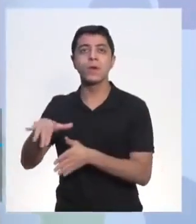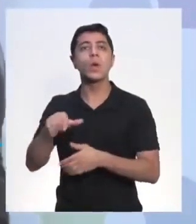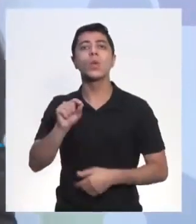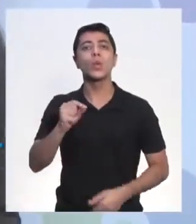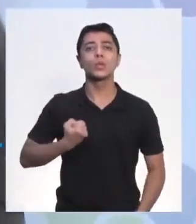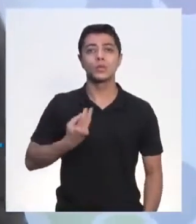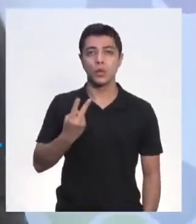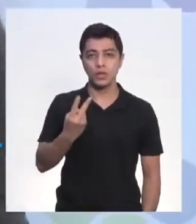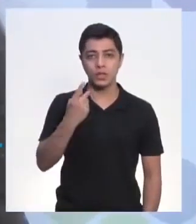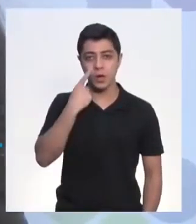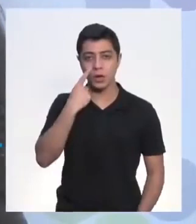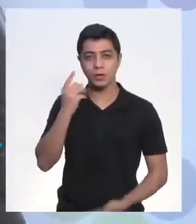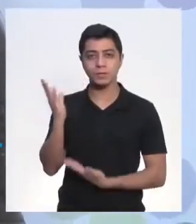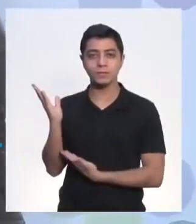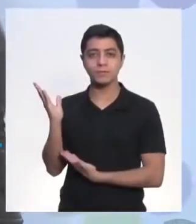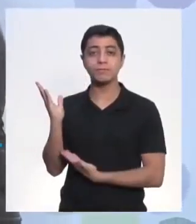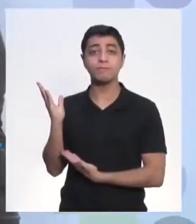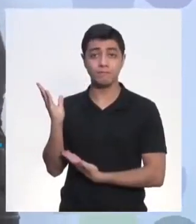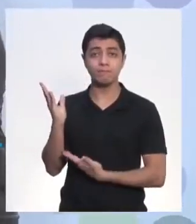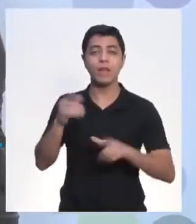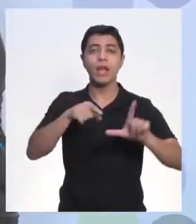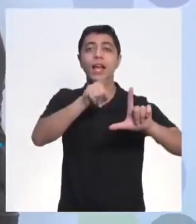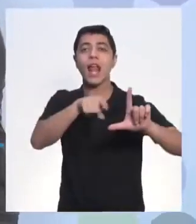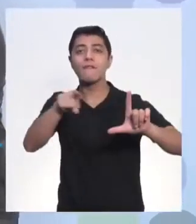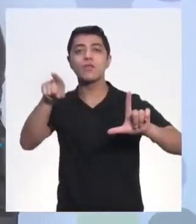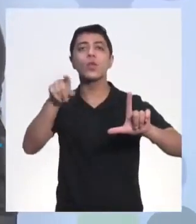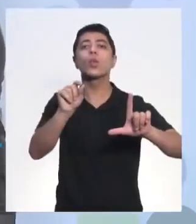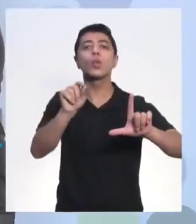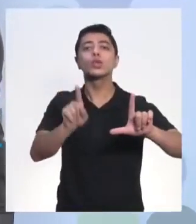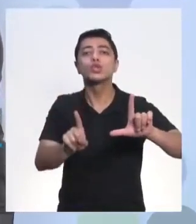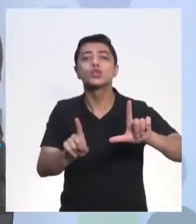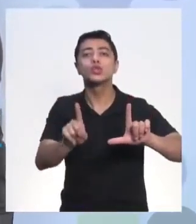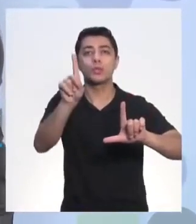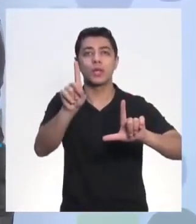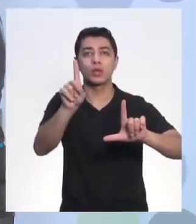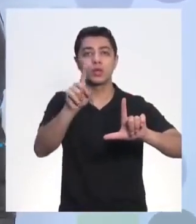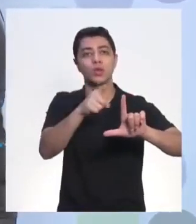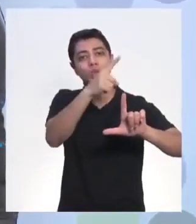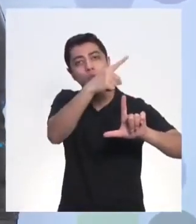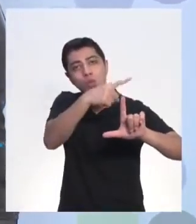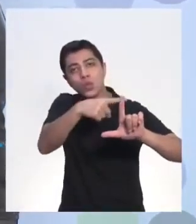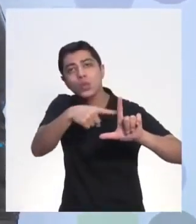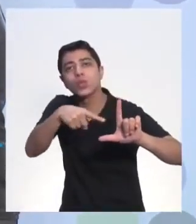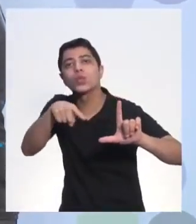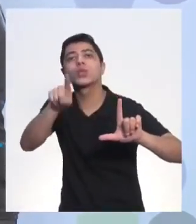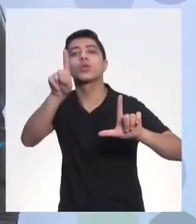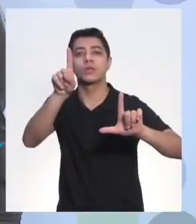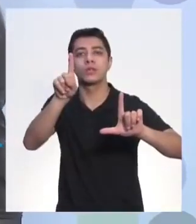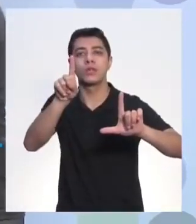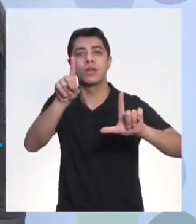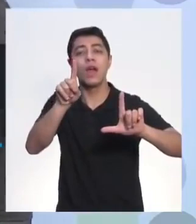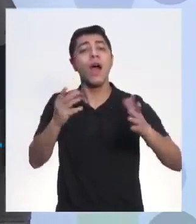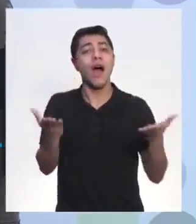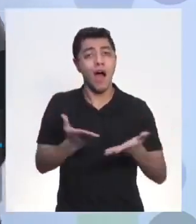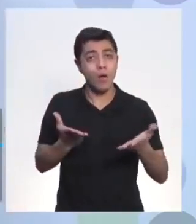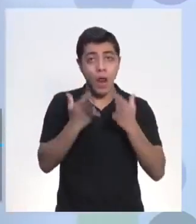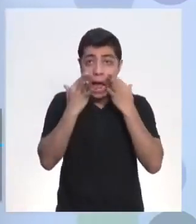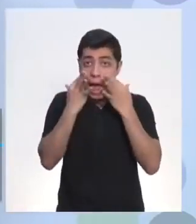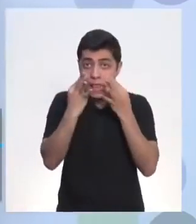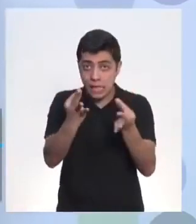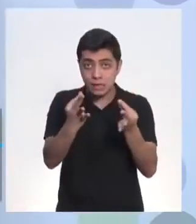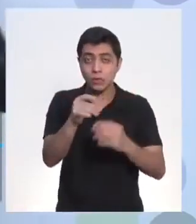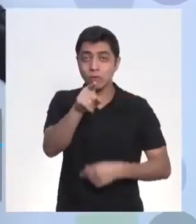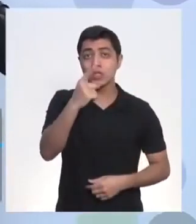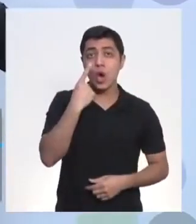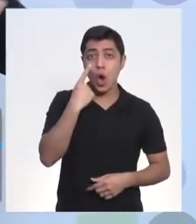está falando de um gráfico que vai estar subindo. Então, na hora que vocês vão marcar os pontos agora para mim, vocês vão marcar no